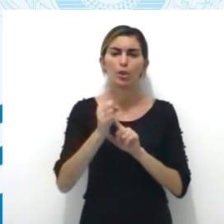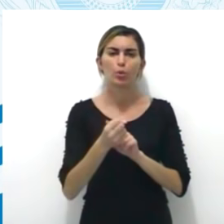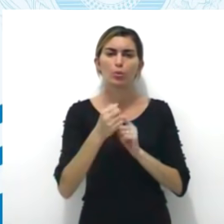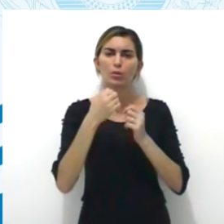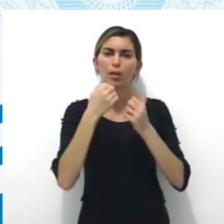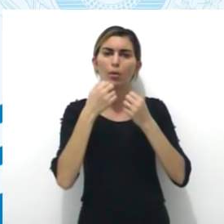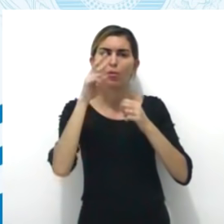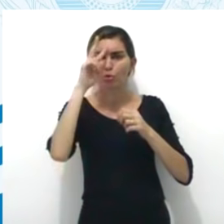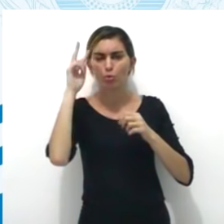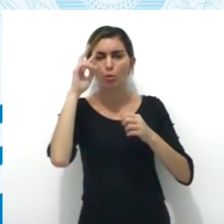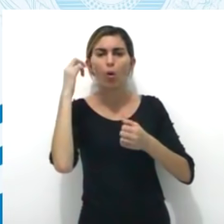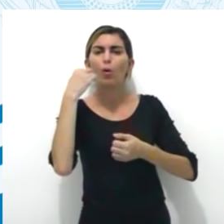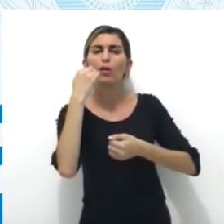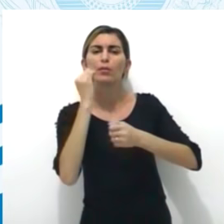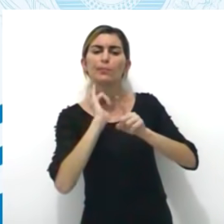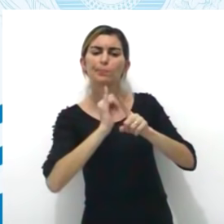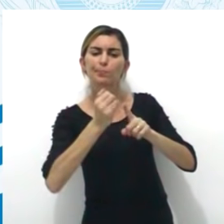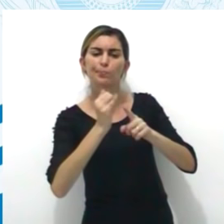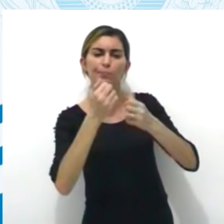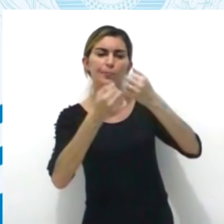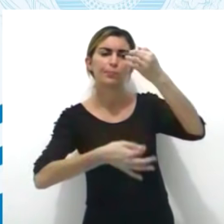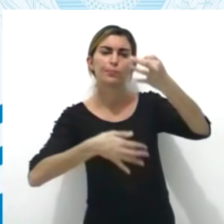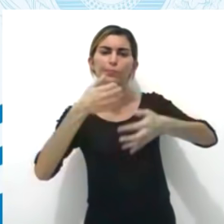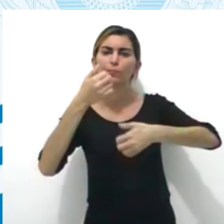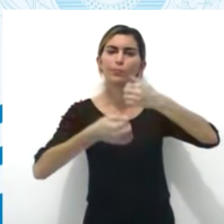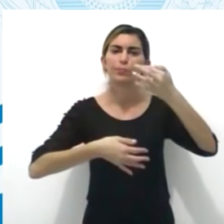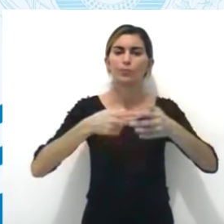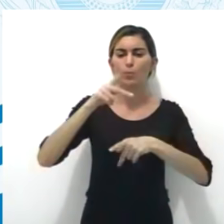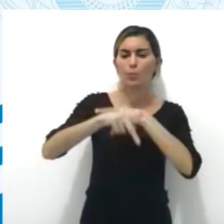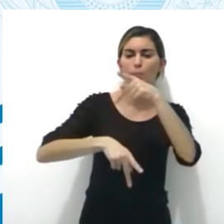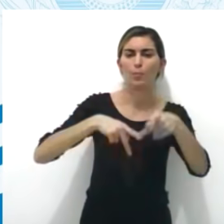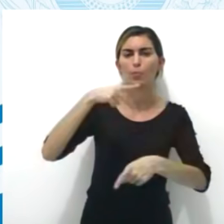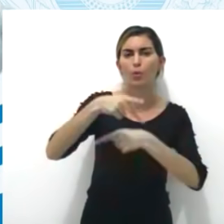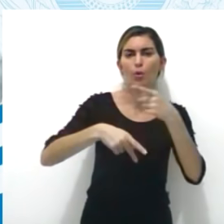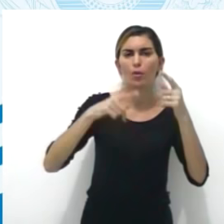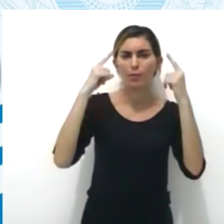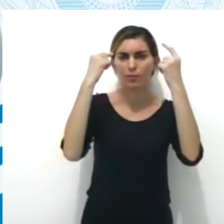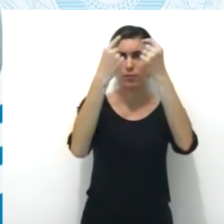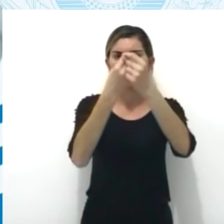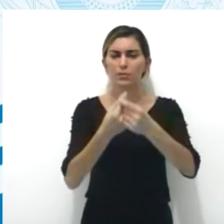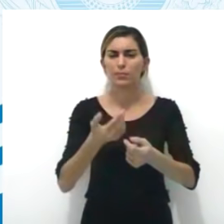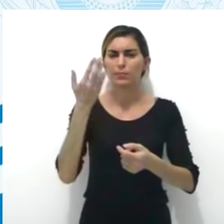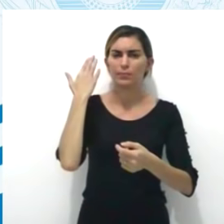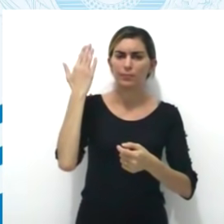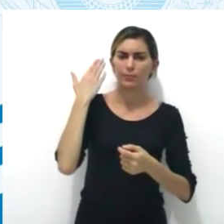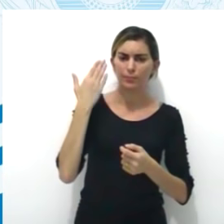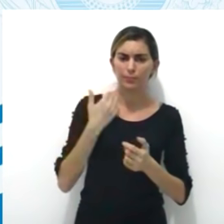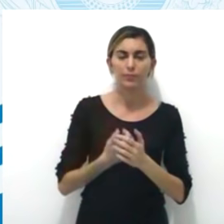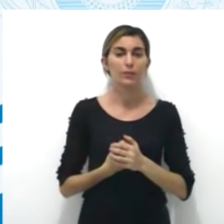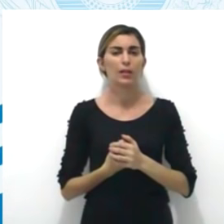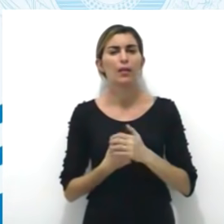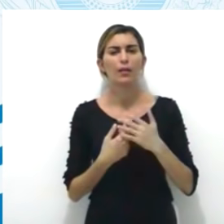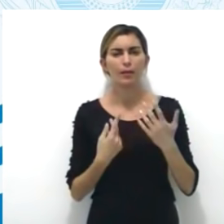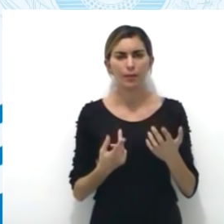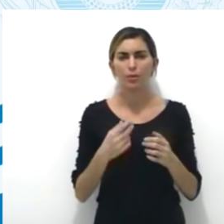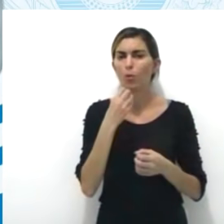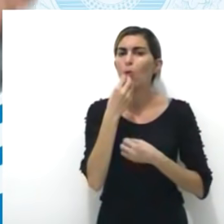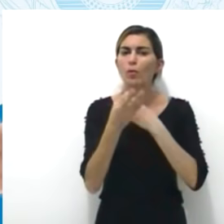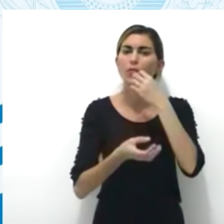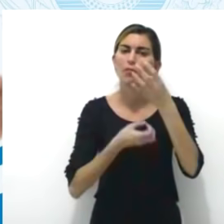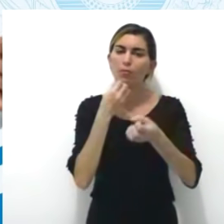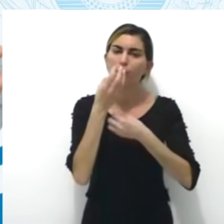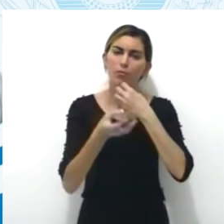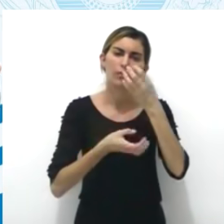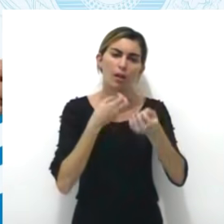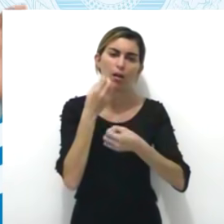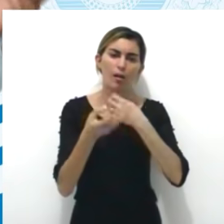Mitos são narrativas, é isso. São narrativas que os povos gregos, na realidade, eles